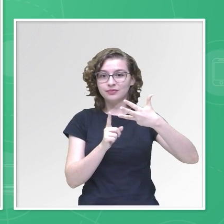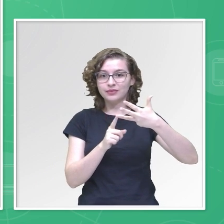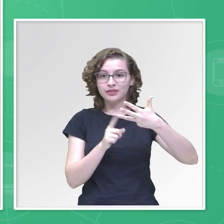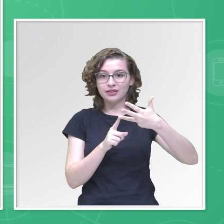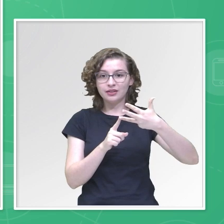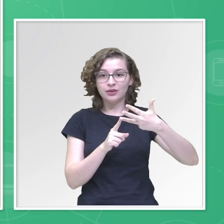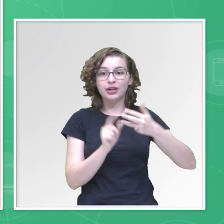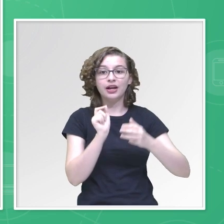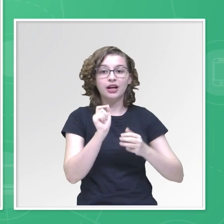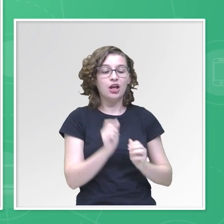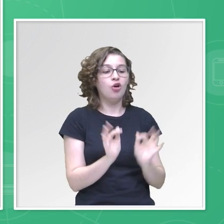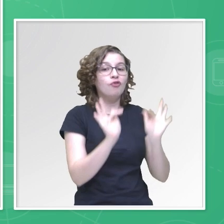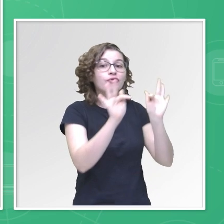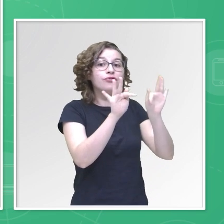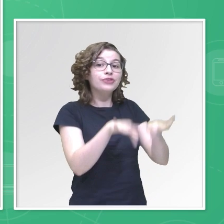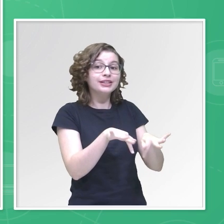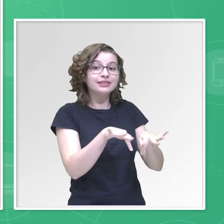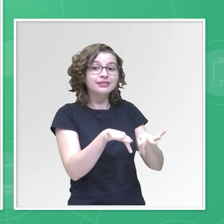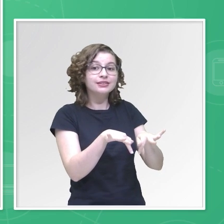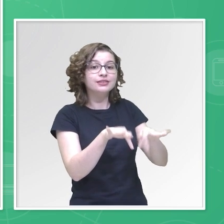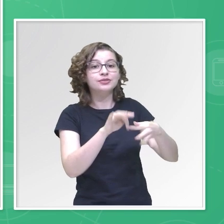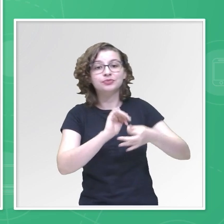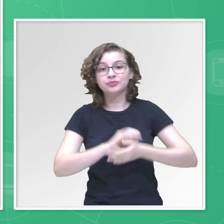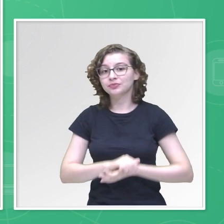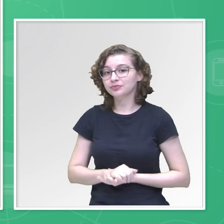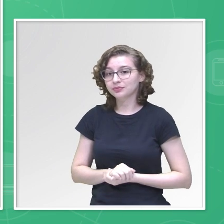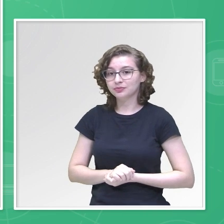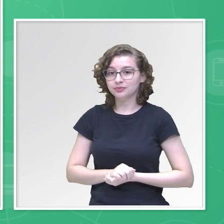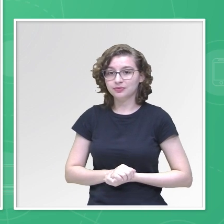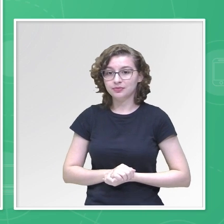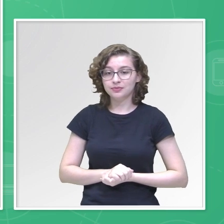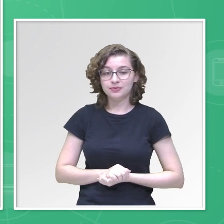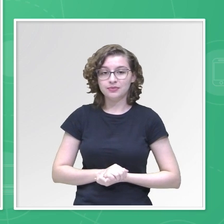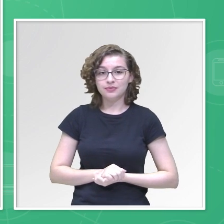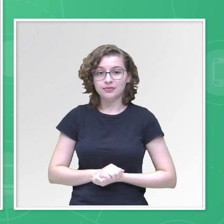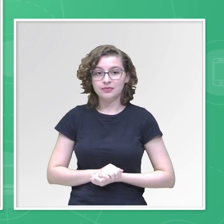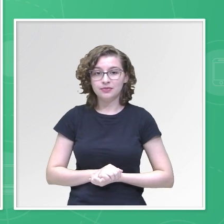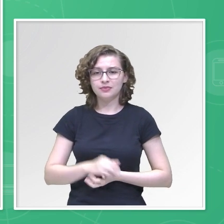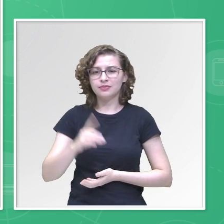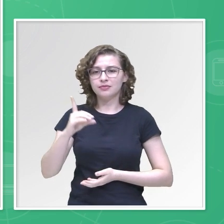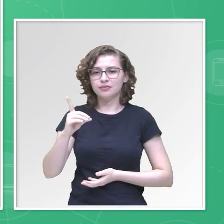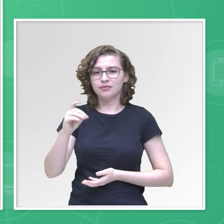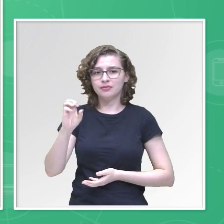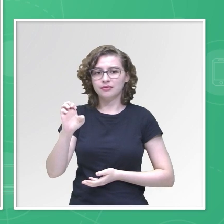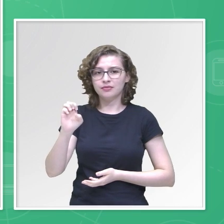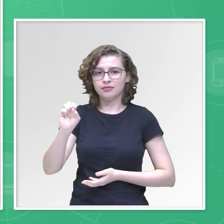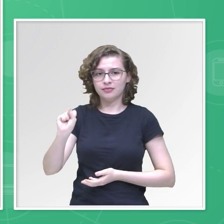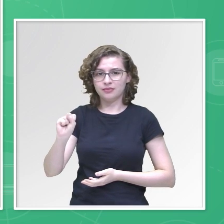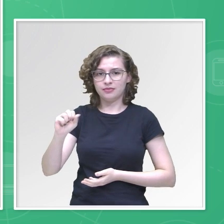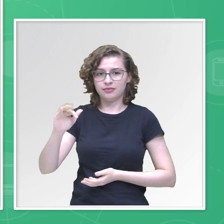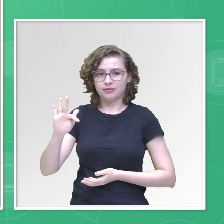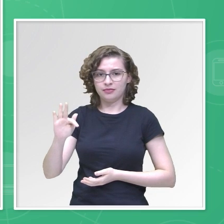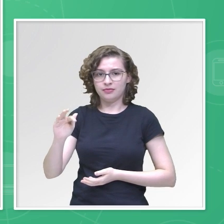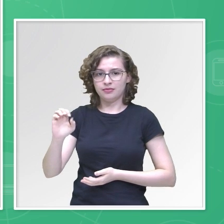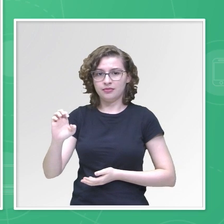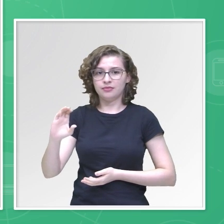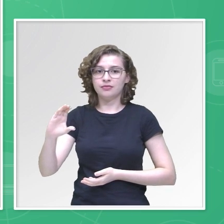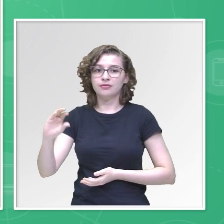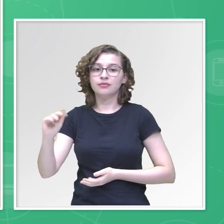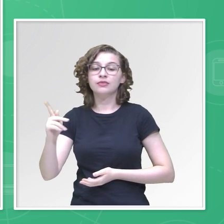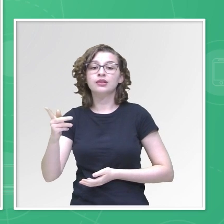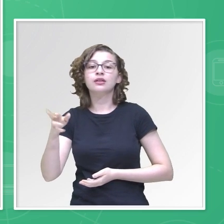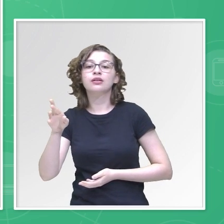desfecho o desfecho desfecho Então se constitui no que uma